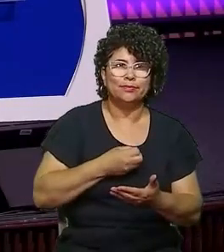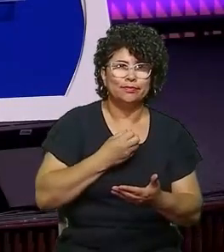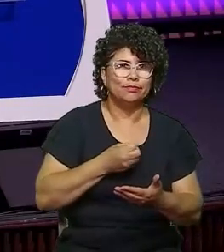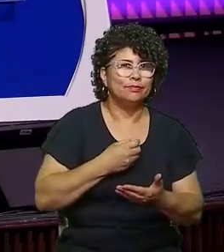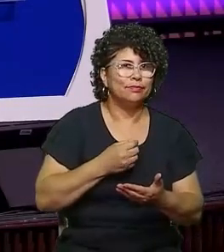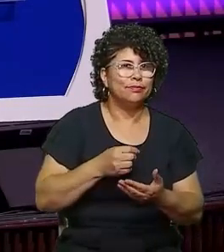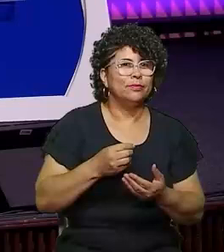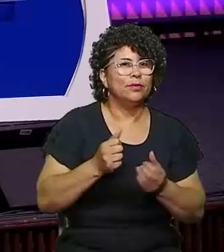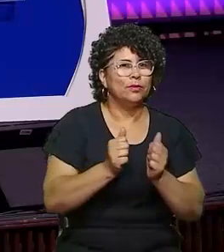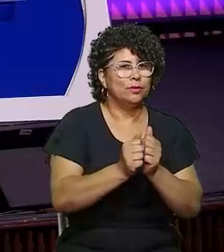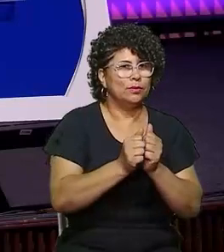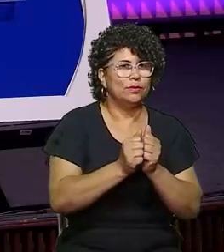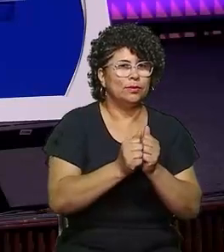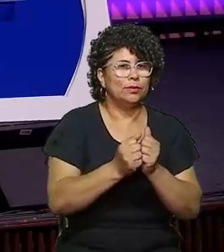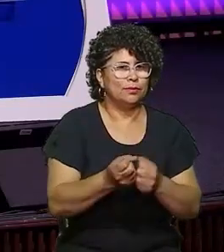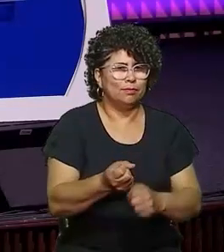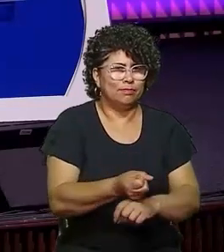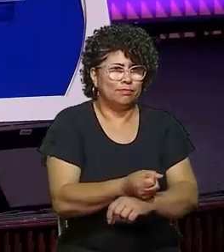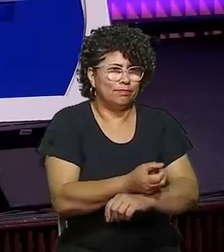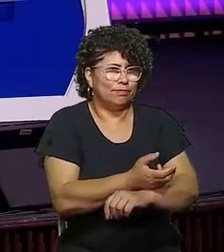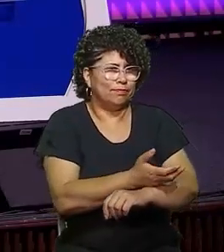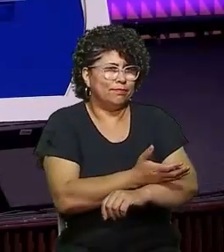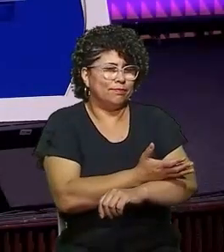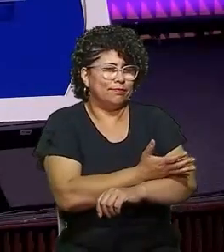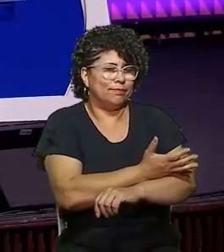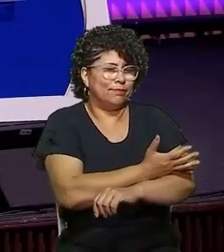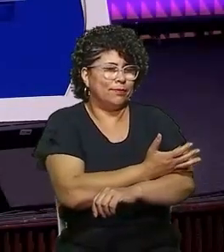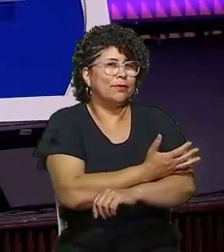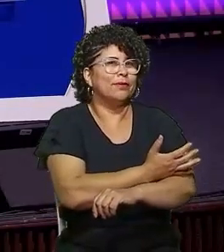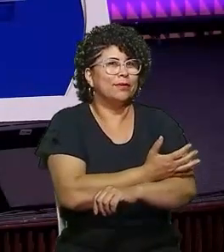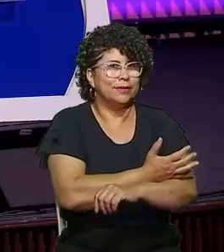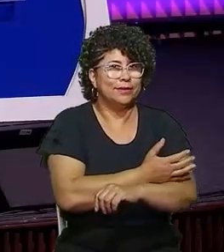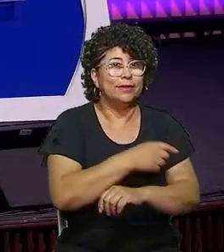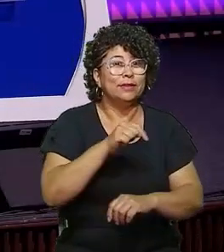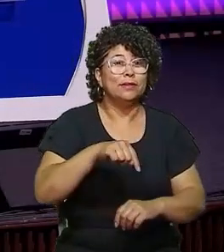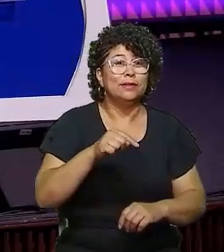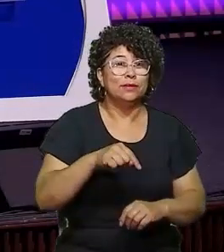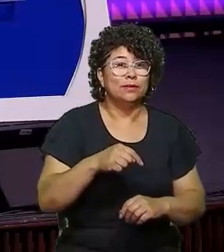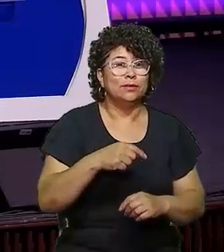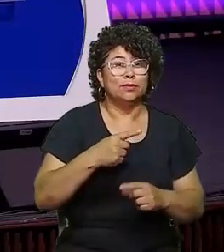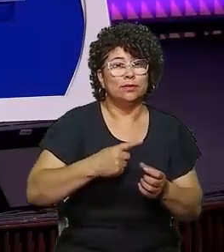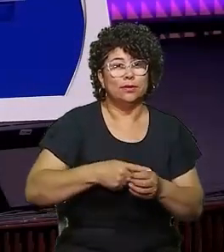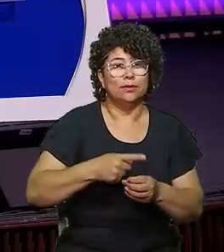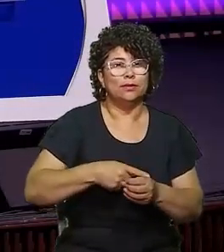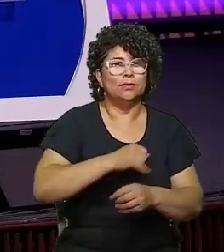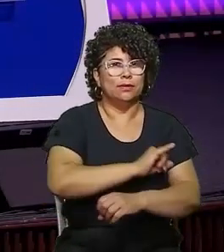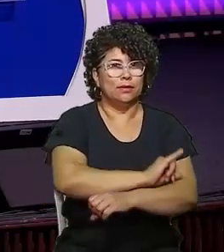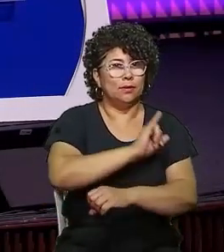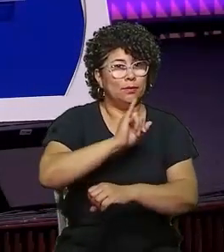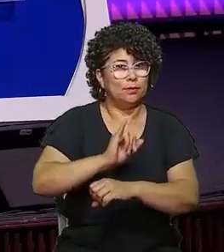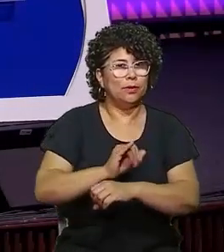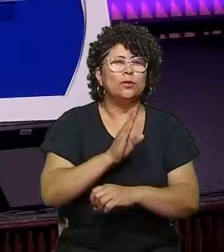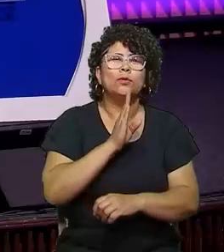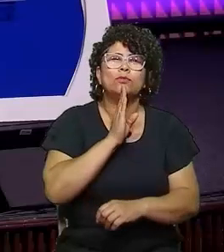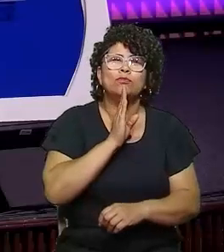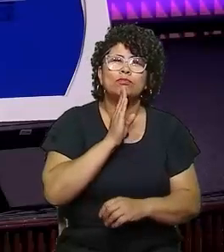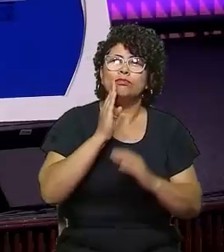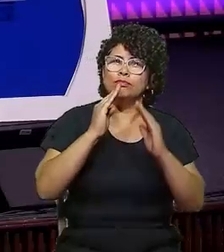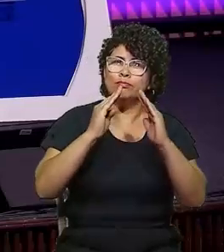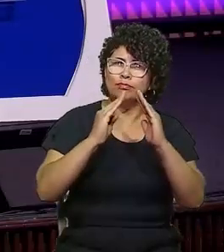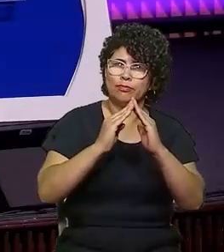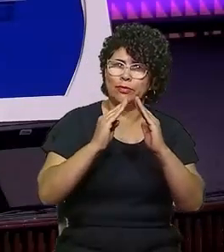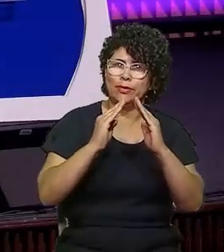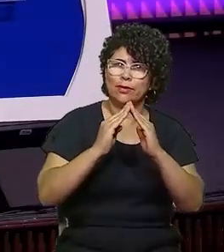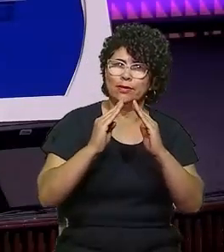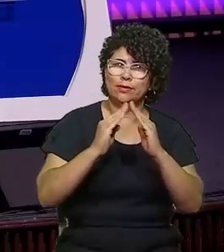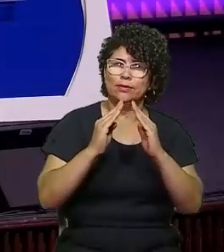contigo, né? Uma emoção. É a primeira vez que eu estou em Itabira e ter conhecido a casa do Drummond, o memorial do Drummond, e